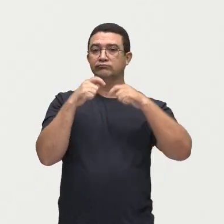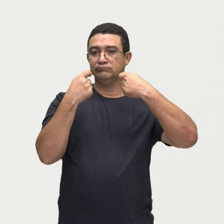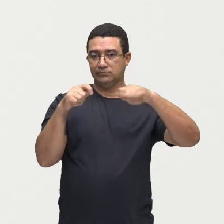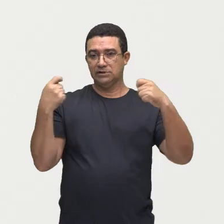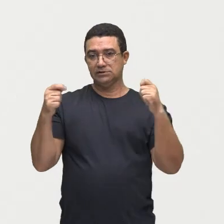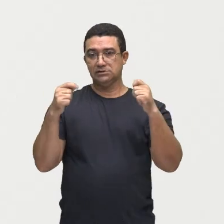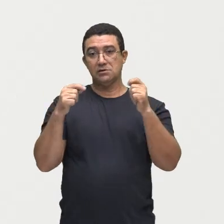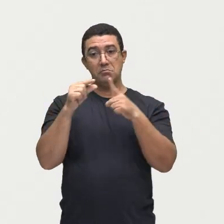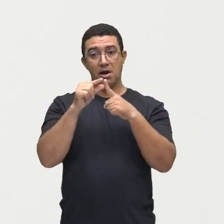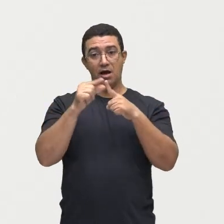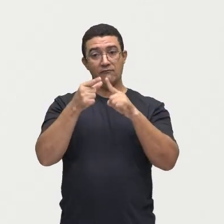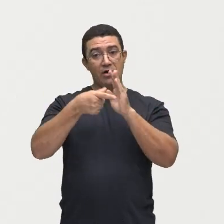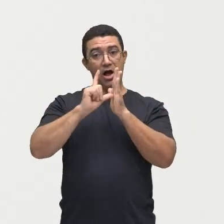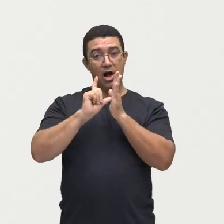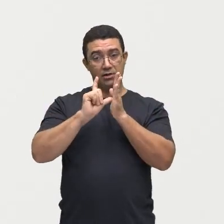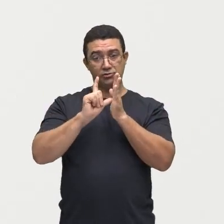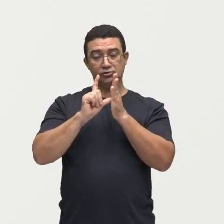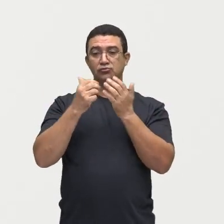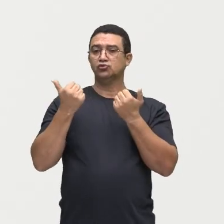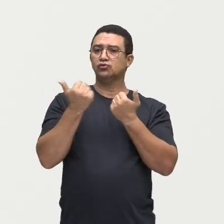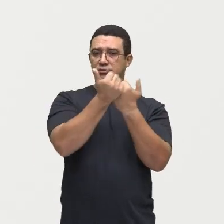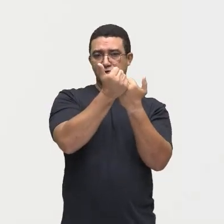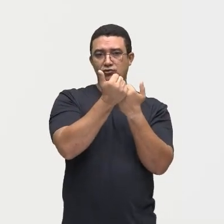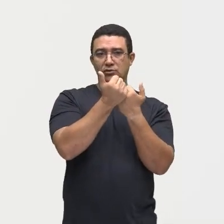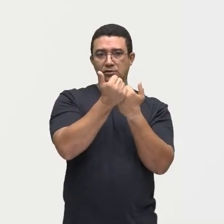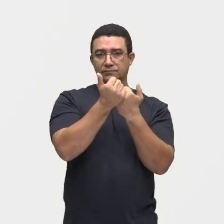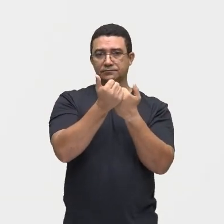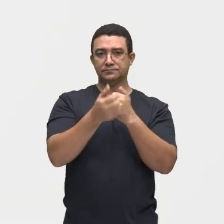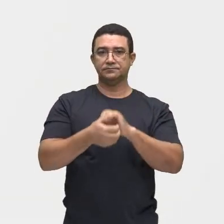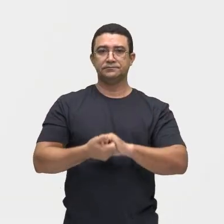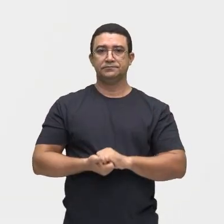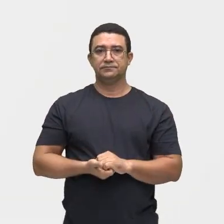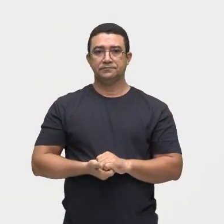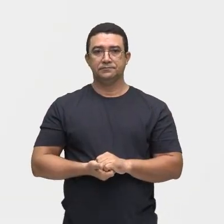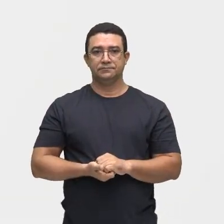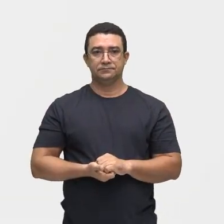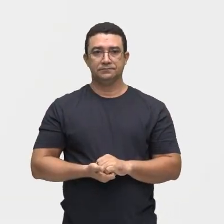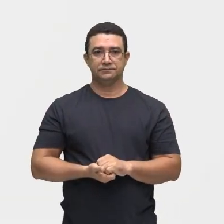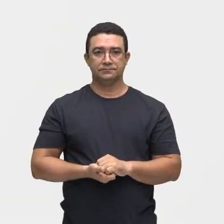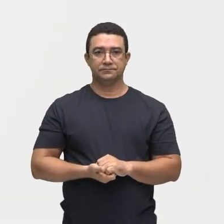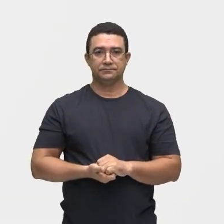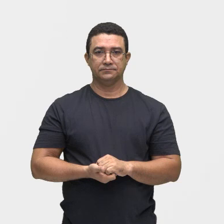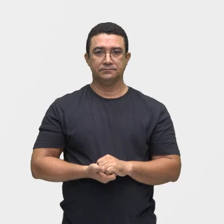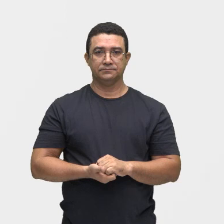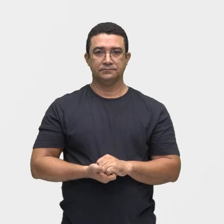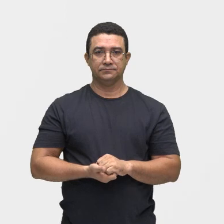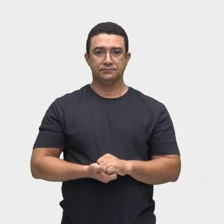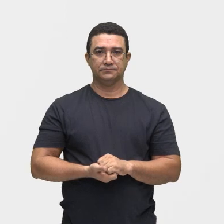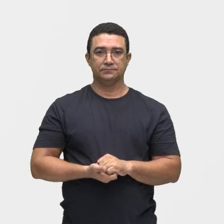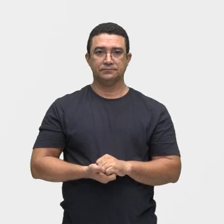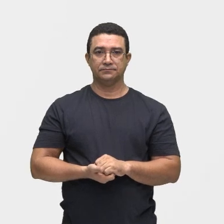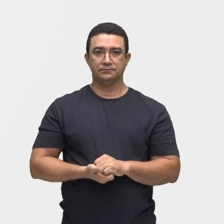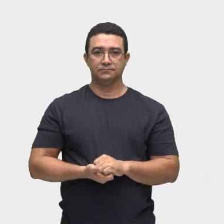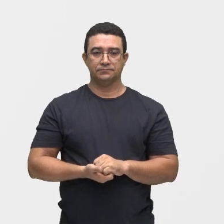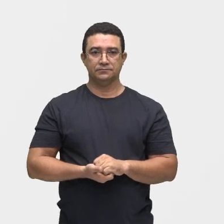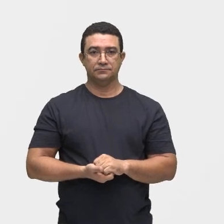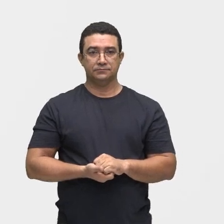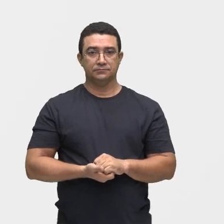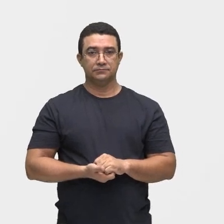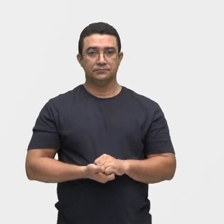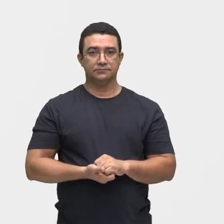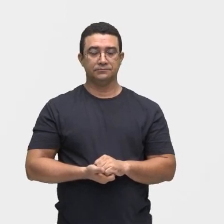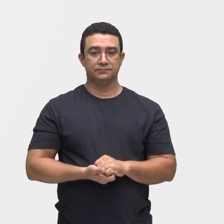termo anterior, um termo que já foi mencionado, e ele faz uma relação entre uma oração e